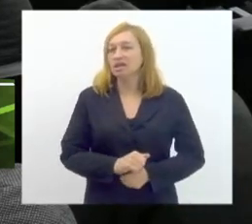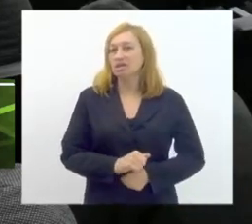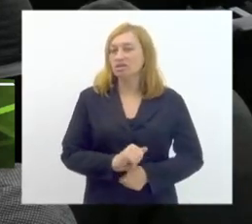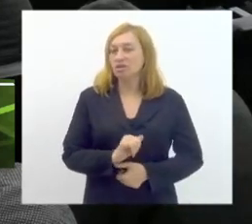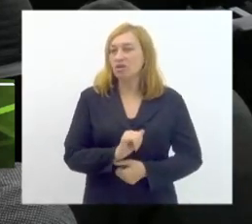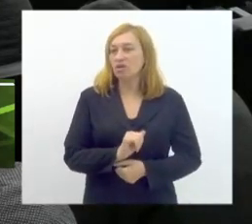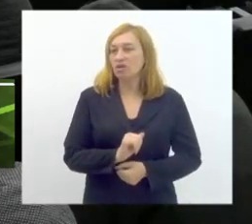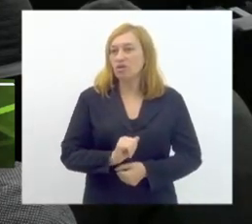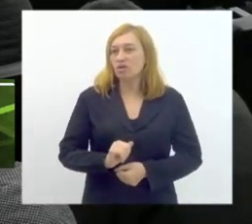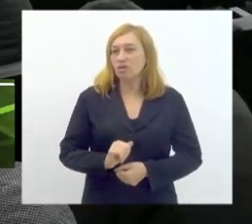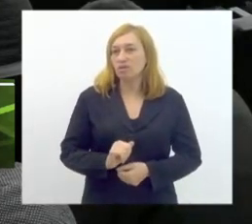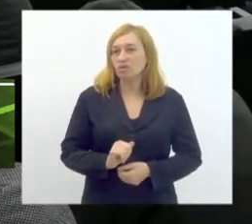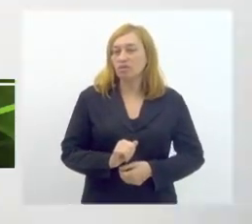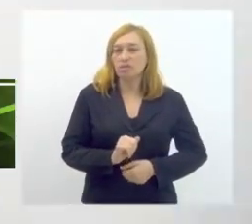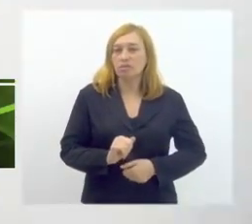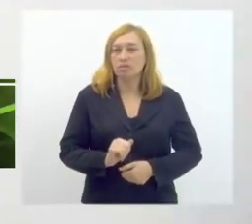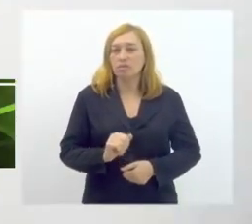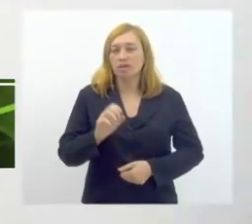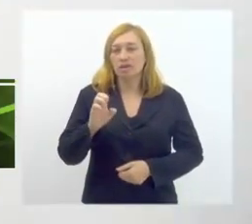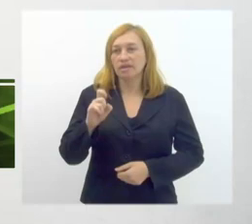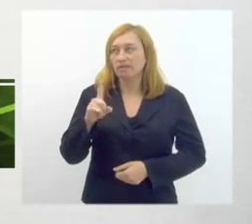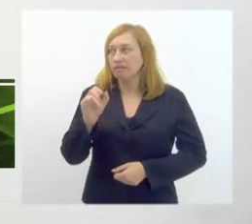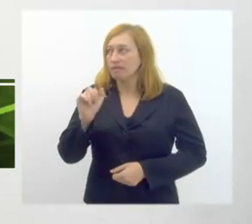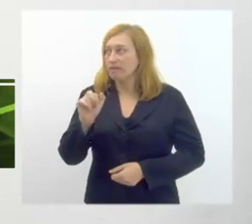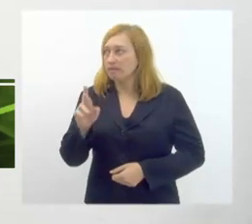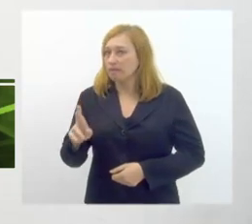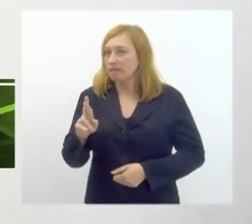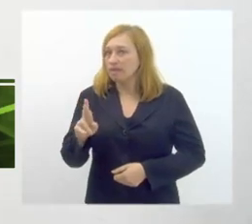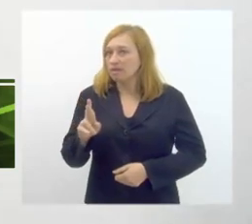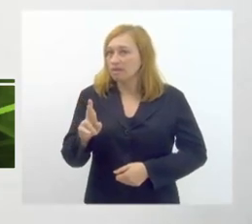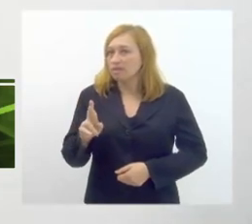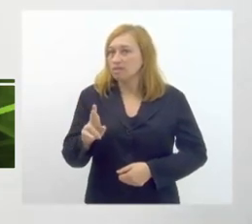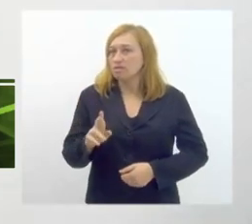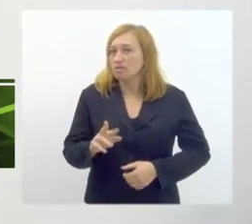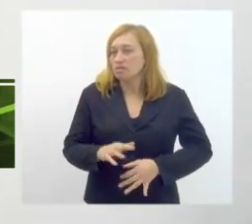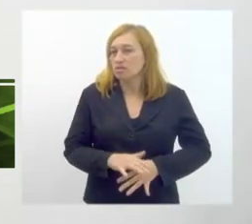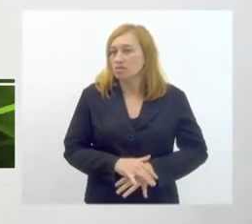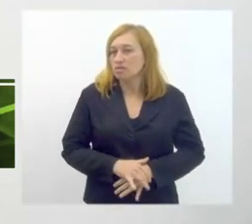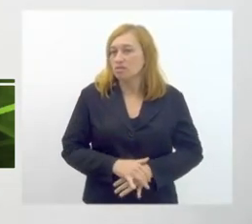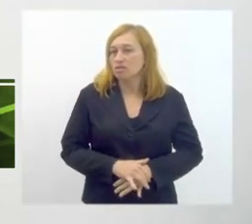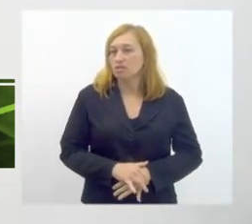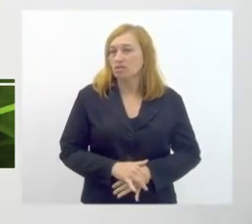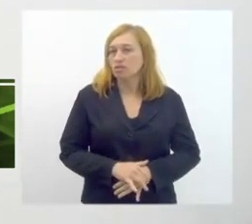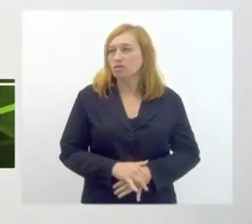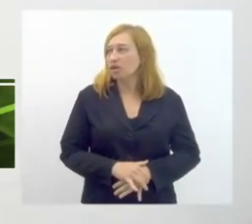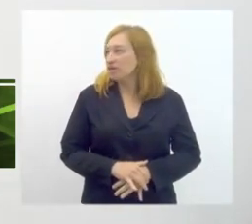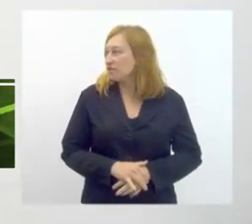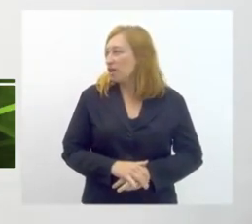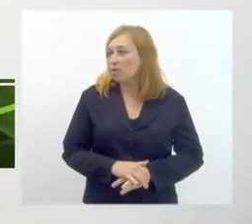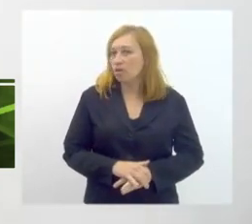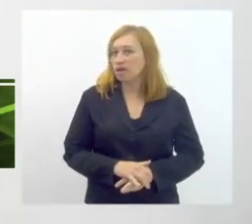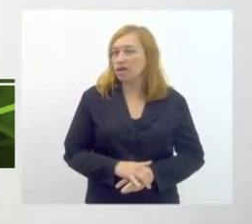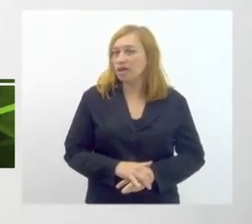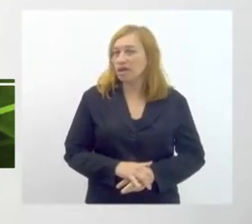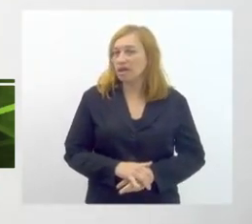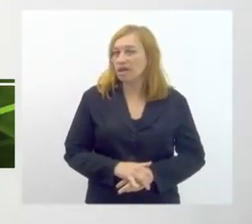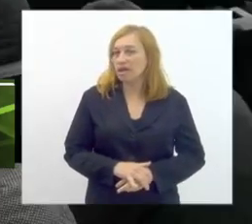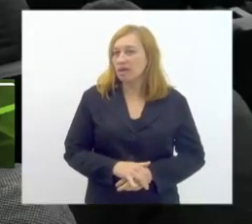prefeito de Pinheiral, o senhor Ednardo Barbosa Oliveira, representando o senhor Rodrigo Lages.